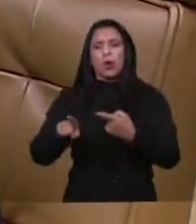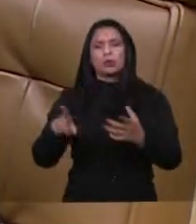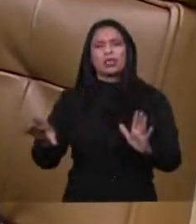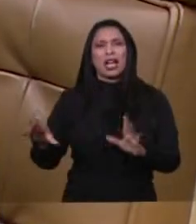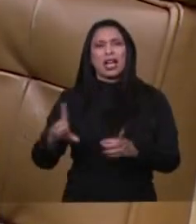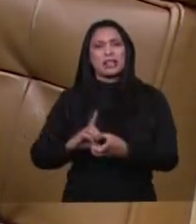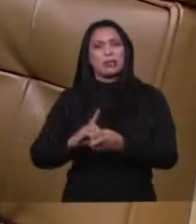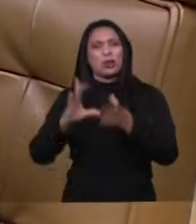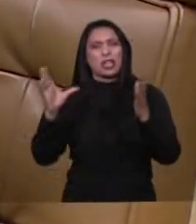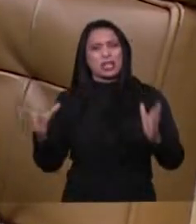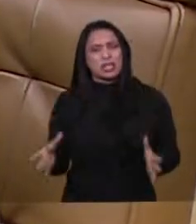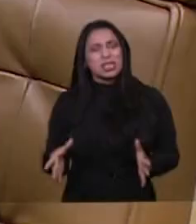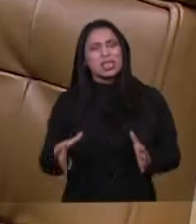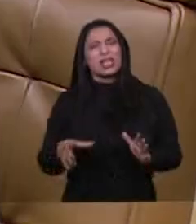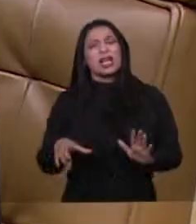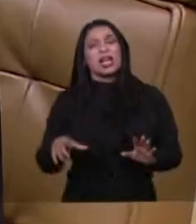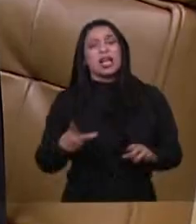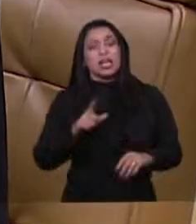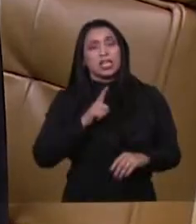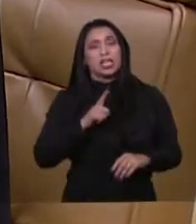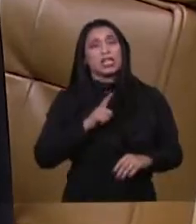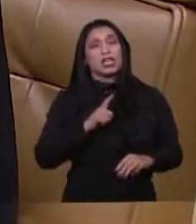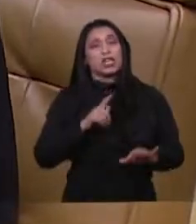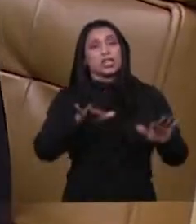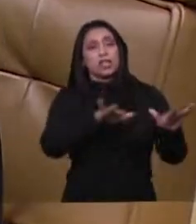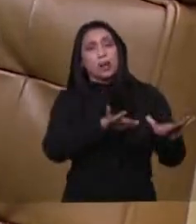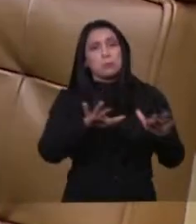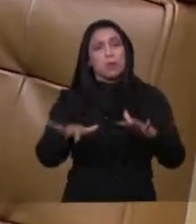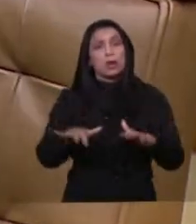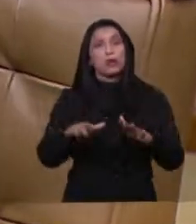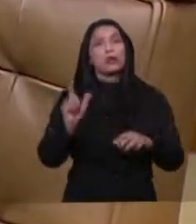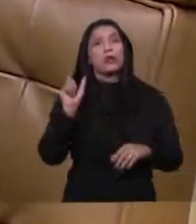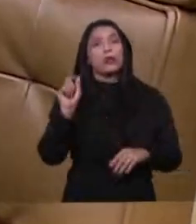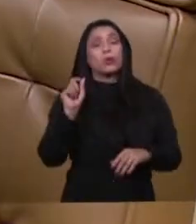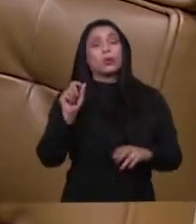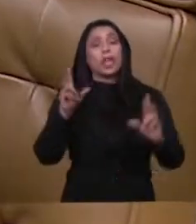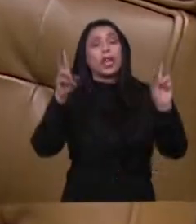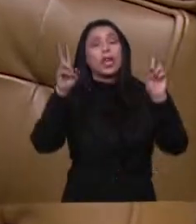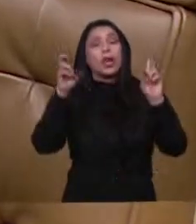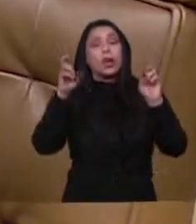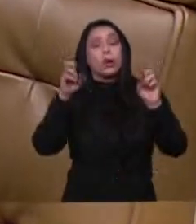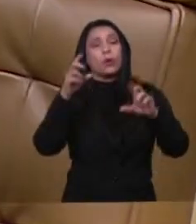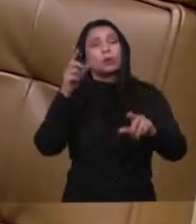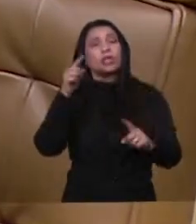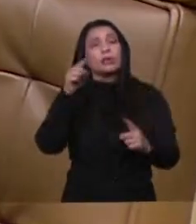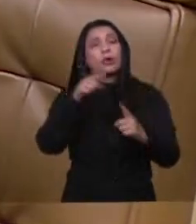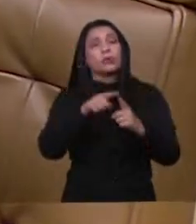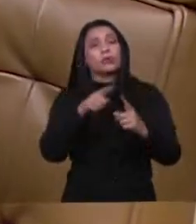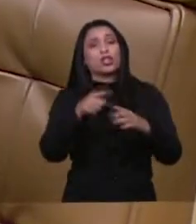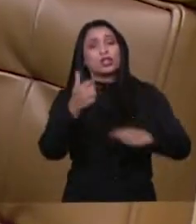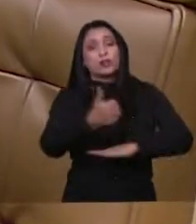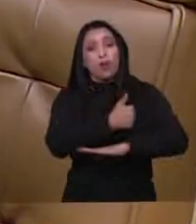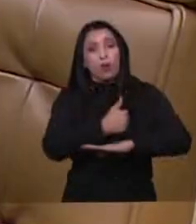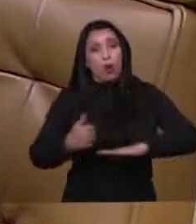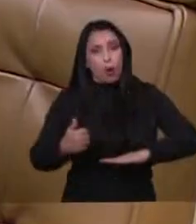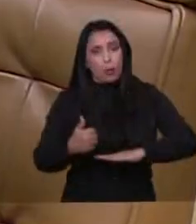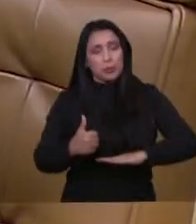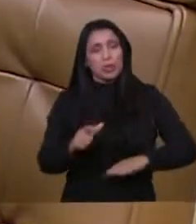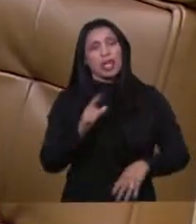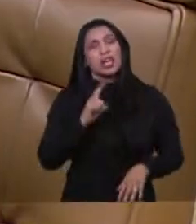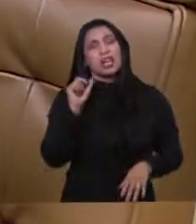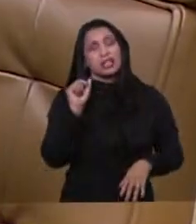nitidamente inclinado a movimentos golpistas. Em juízo, cumpre reforçar, houve a confirmação